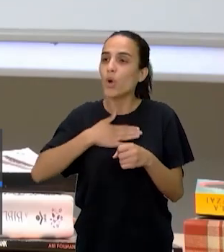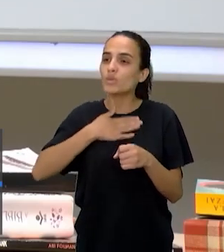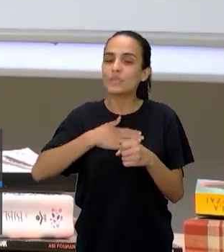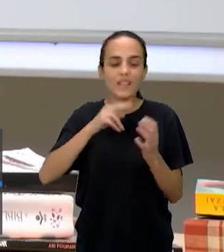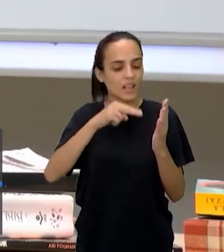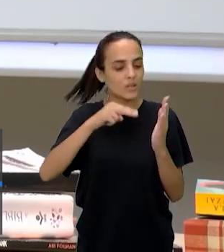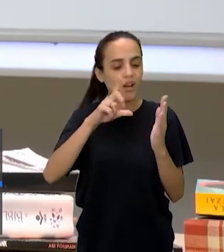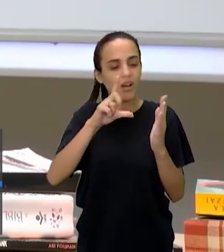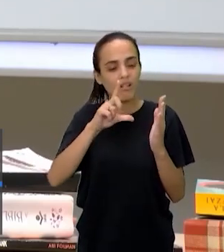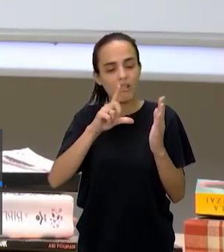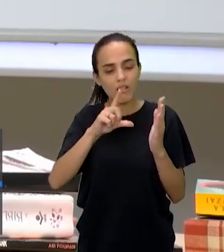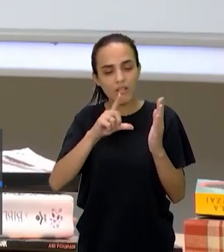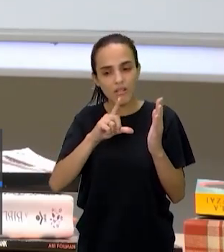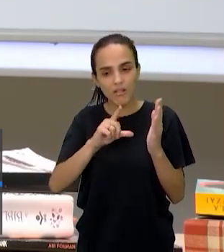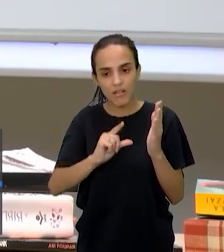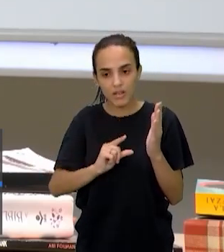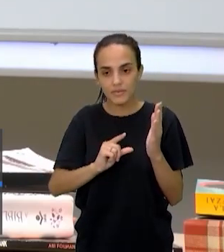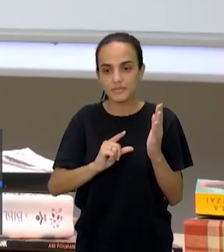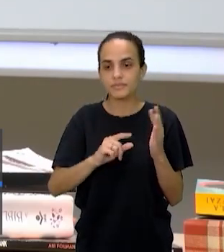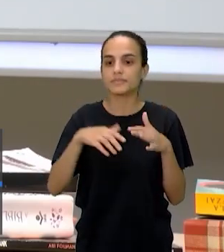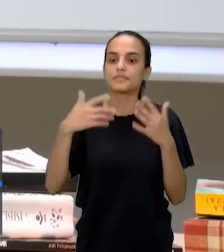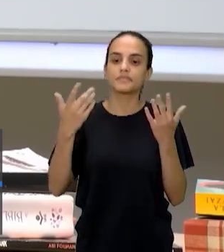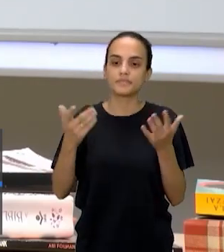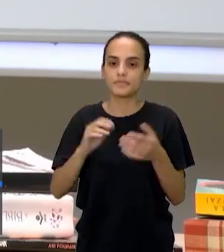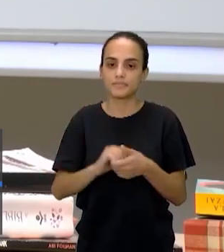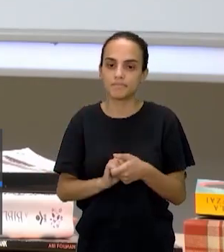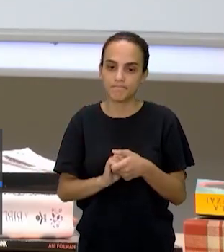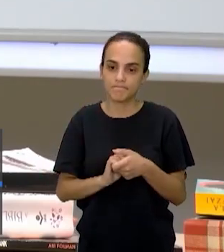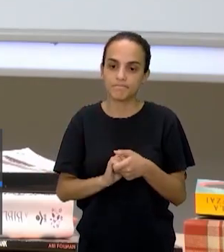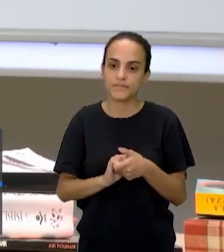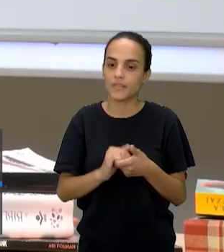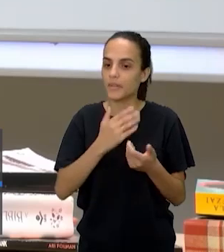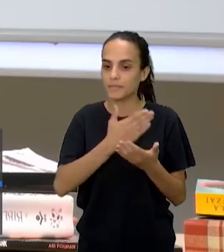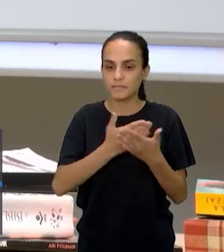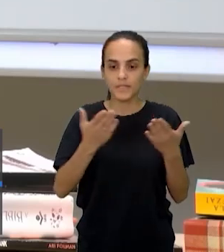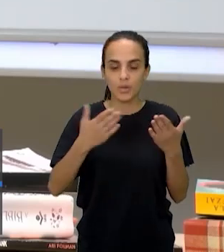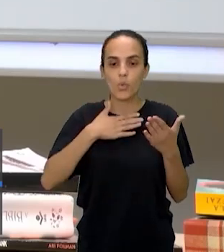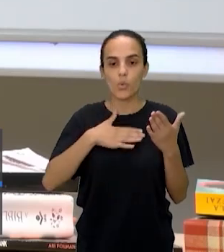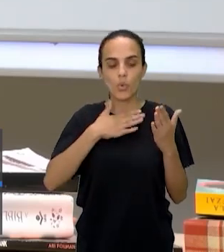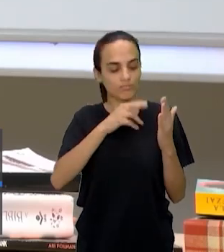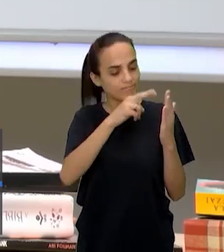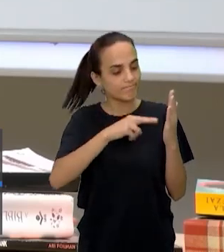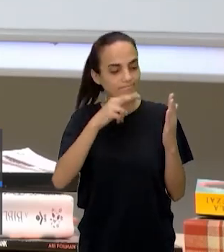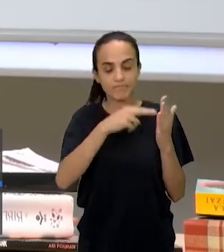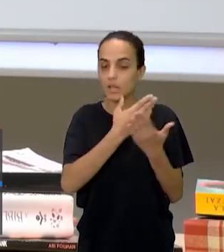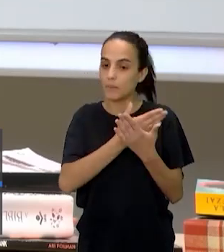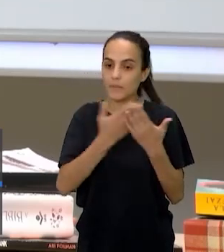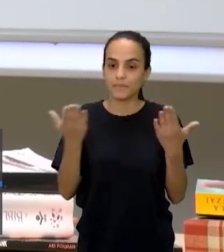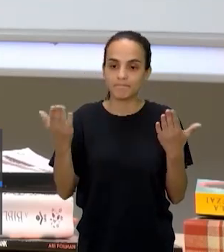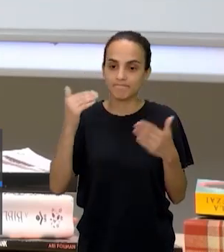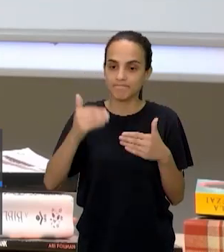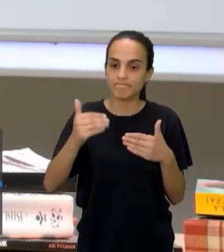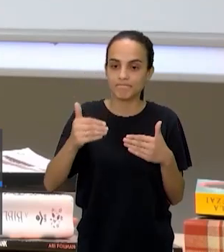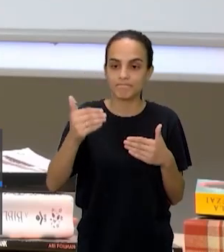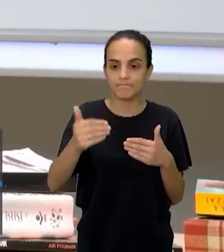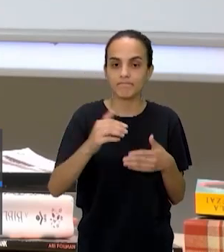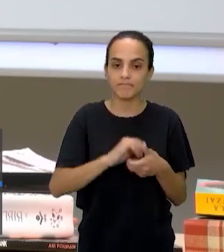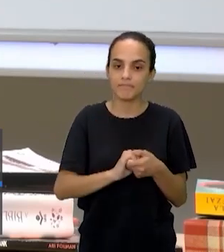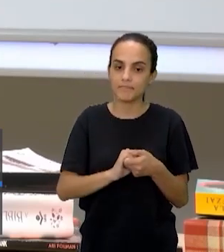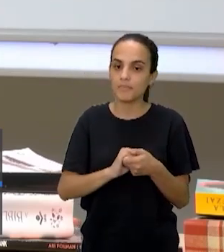e o gosto vai caindo, né? Vai desabando. E a gente vai perdendo esse gosto pela leitura com o passar dos anos. Isso é uma